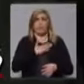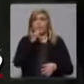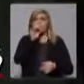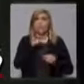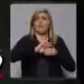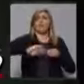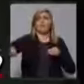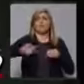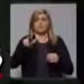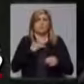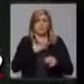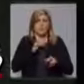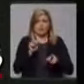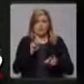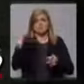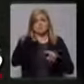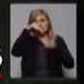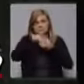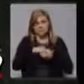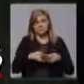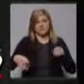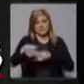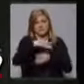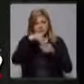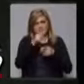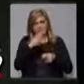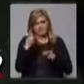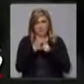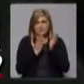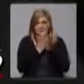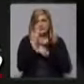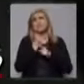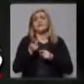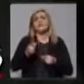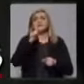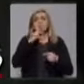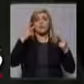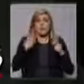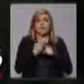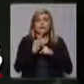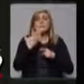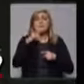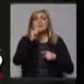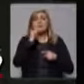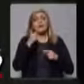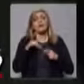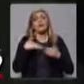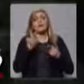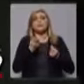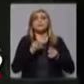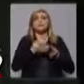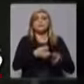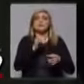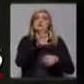Alemanha de lado. A Alemanha faz parte da zona euro, vai continuar a aplicar a sua austeridade, poderá é ter que ceder na forma de aplicar